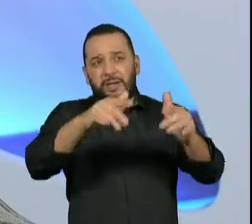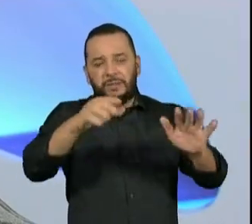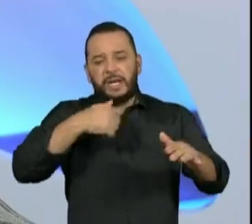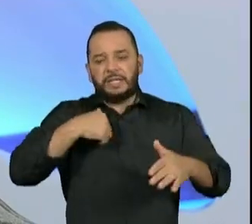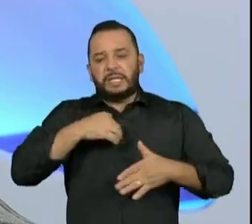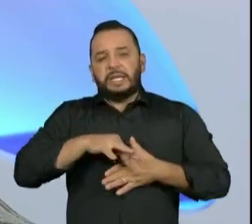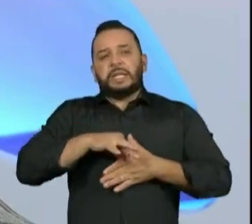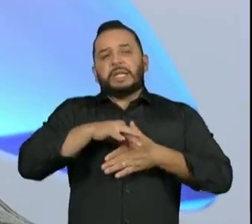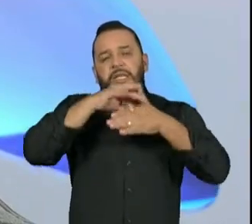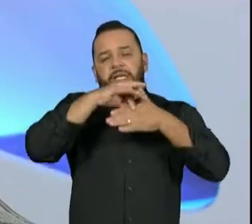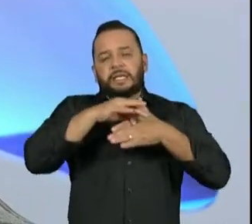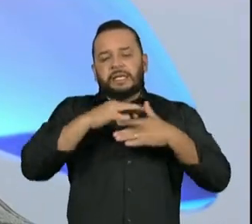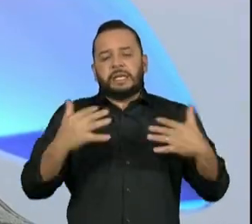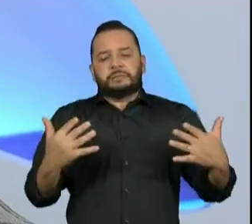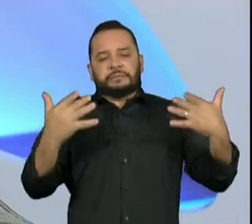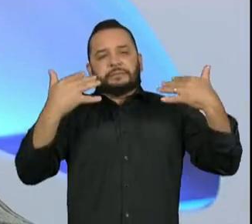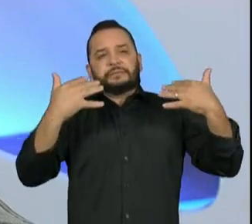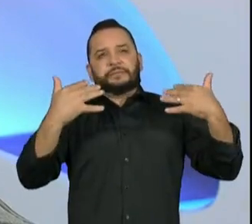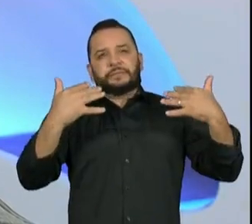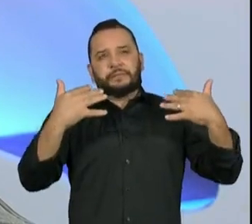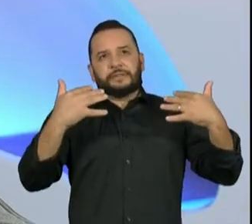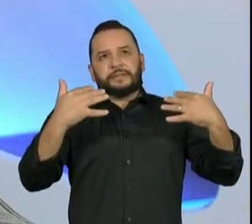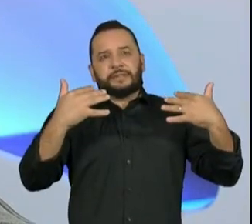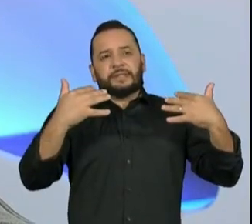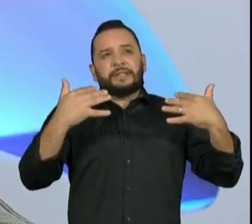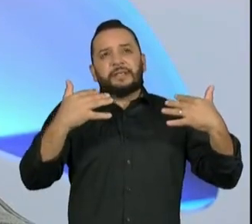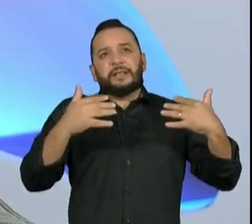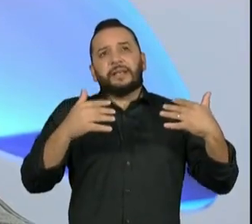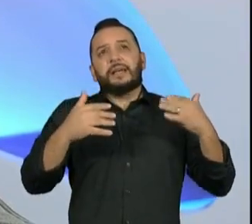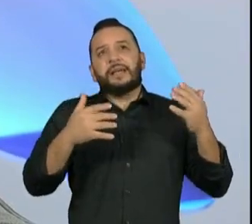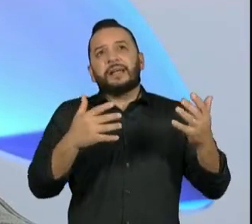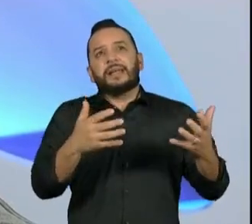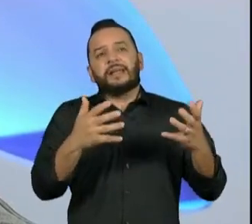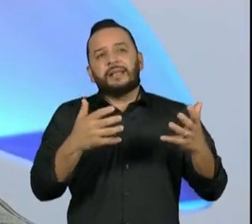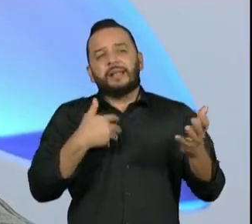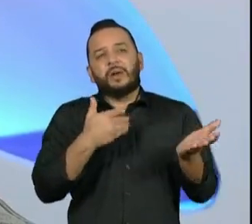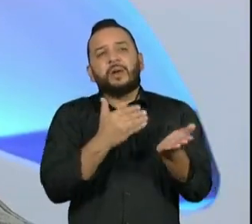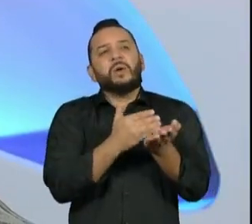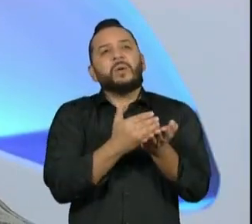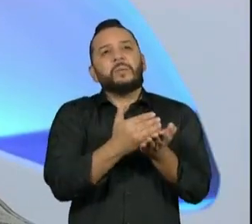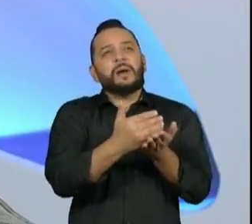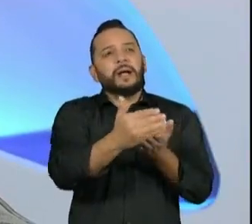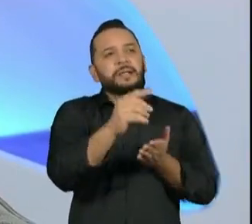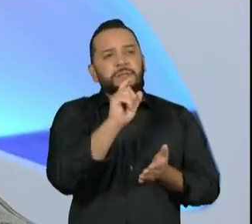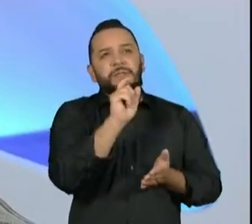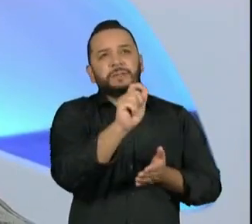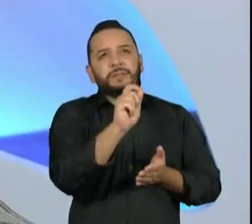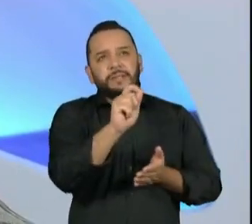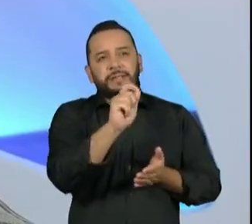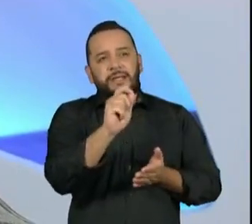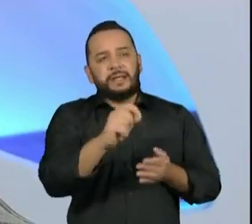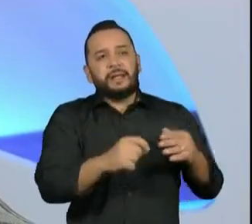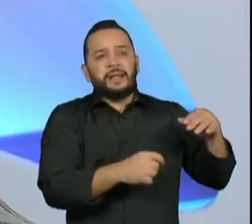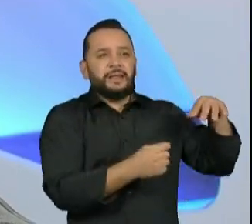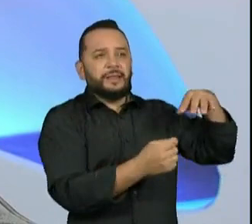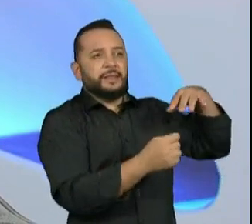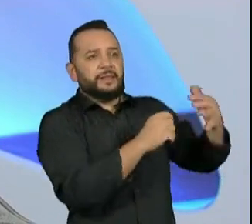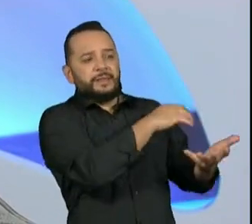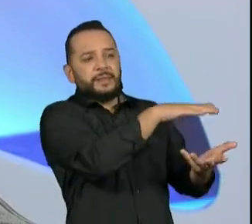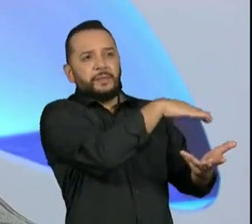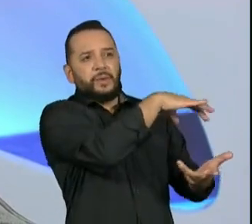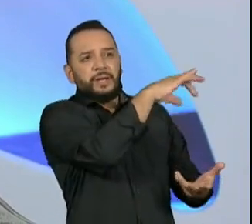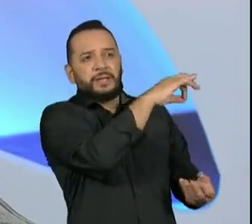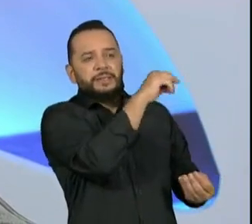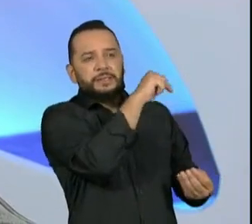é eleito, há sempre a tentação de ele começar a desmontar a outra parte da democracia. A outra parte da democracia